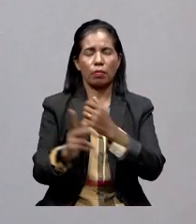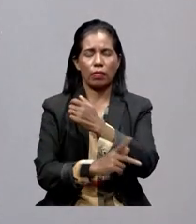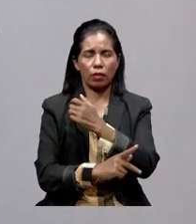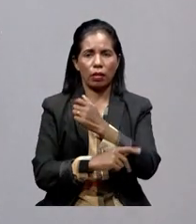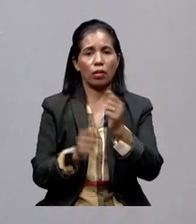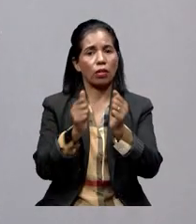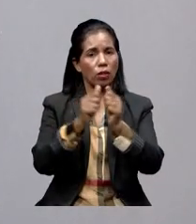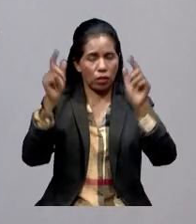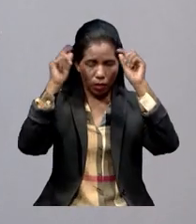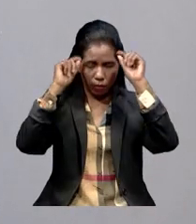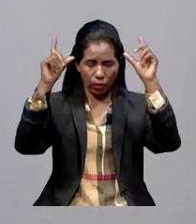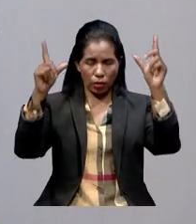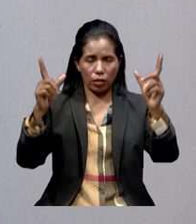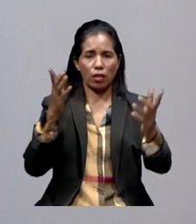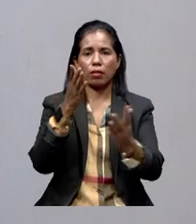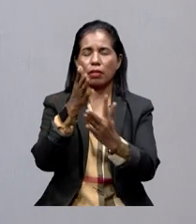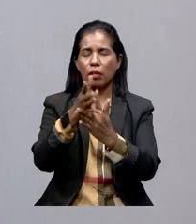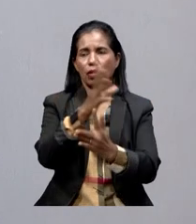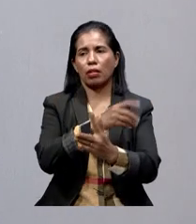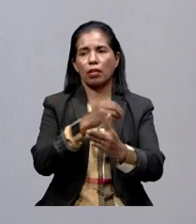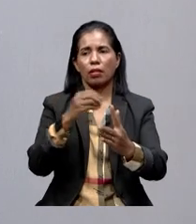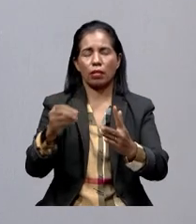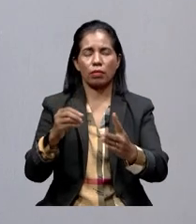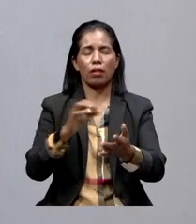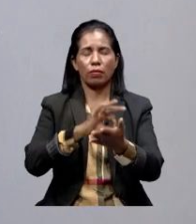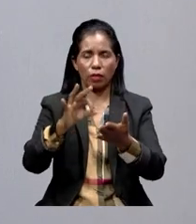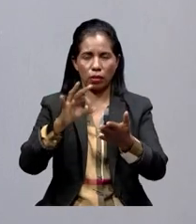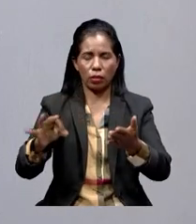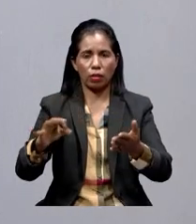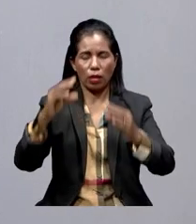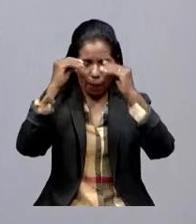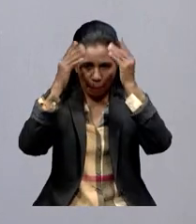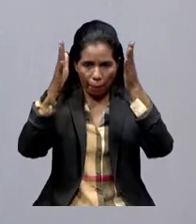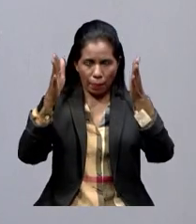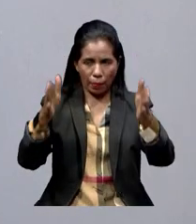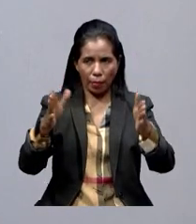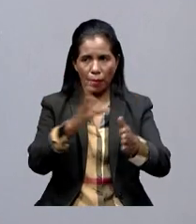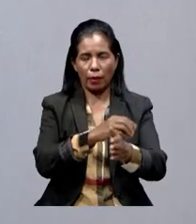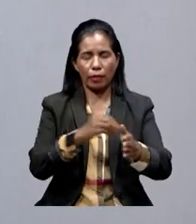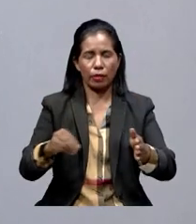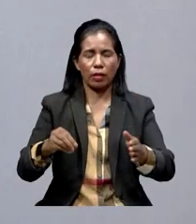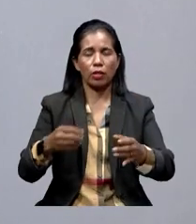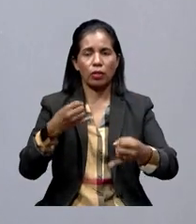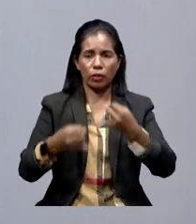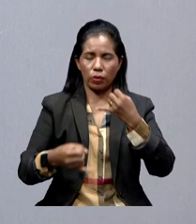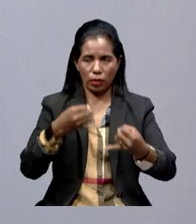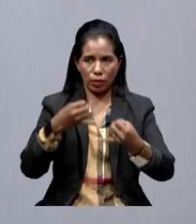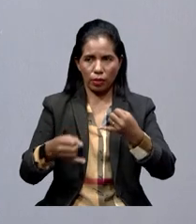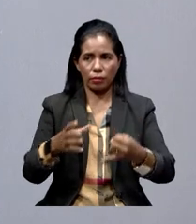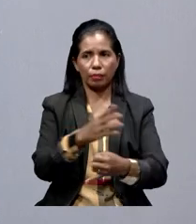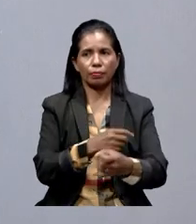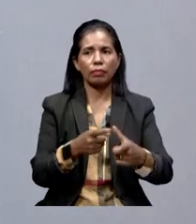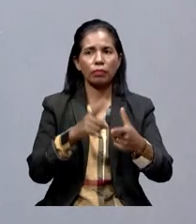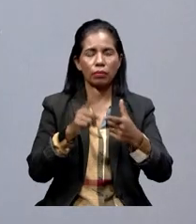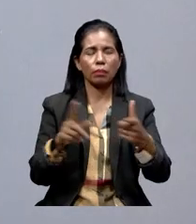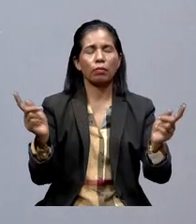e Timor-Leste, nomeadamente o capítulo da formação de professores, no sistema de justiça, e foi por isso uma